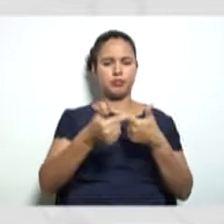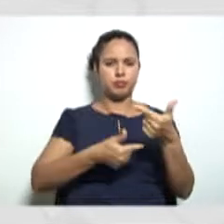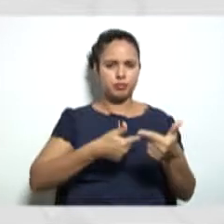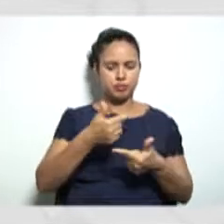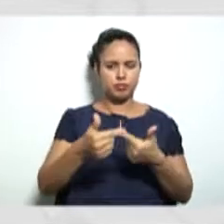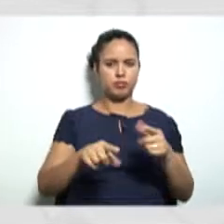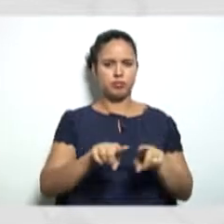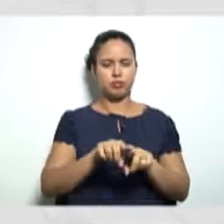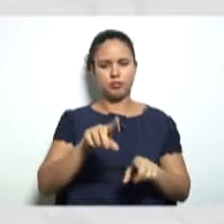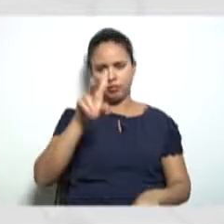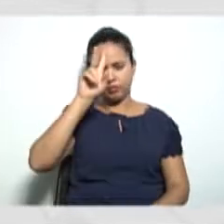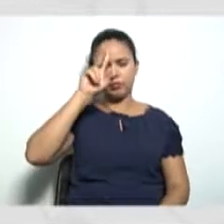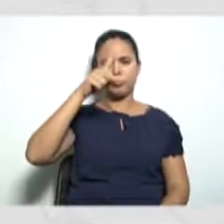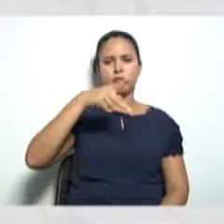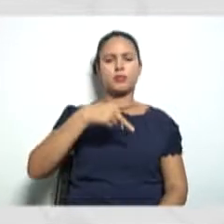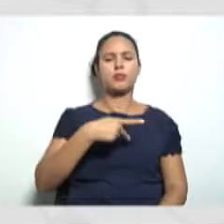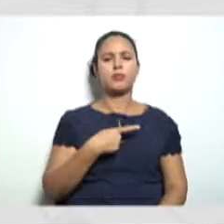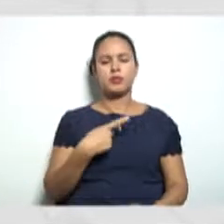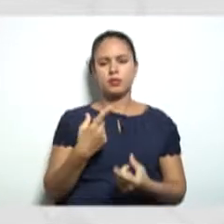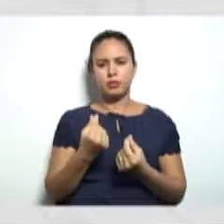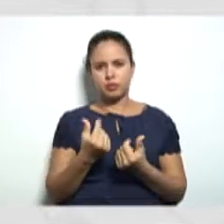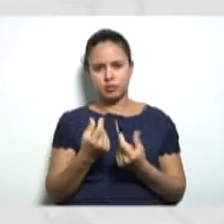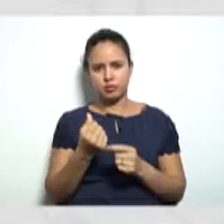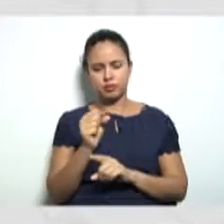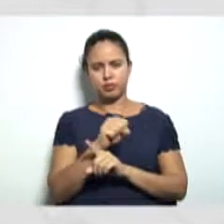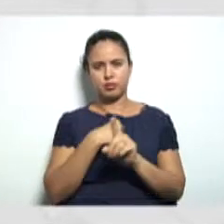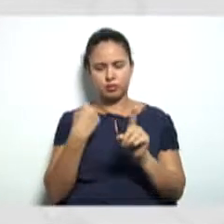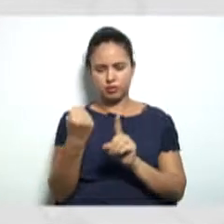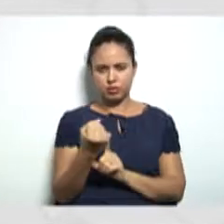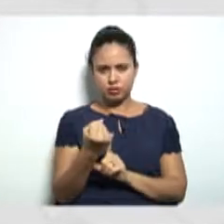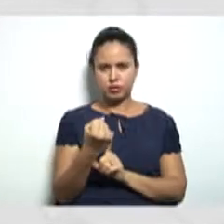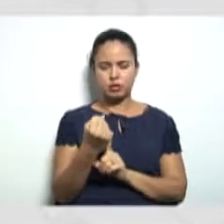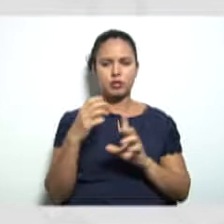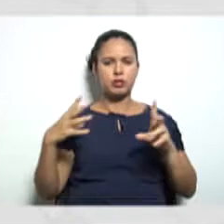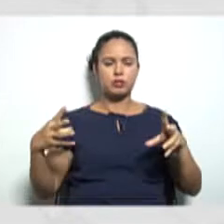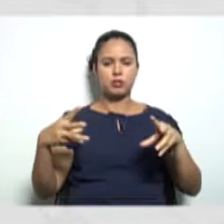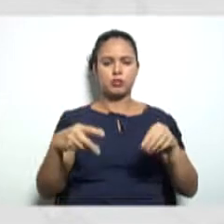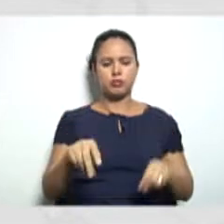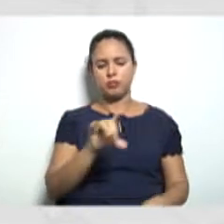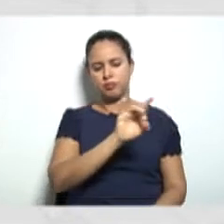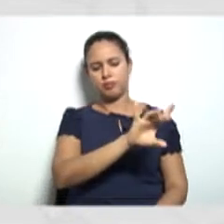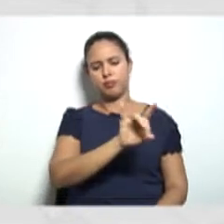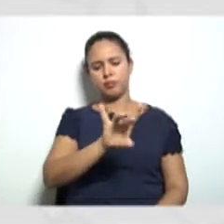independência econômica e social. Tudo de acordo com as necessidades de cada um.